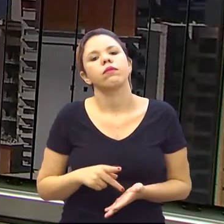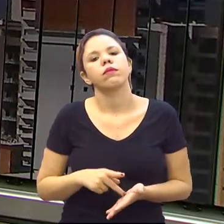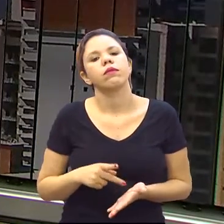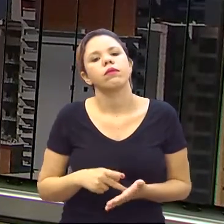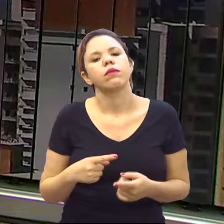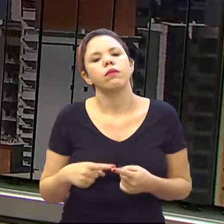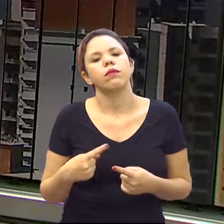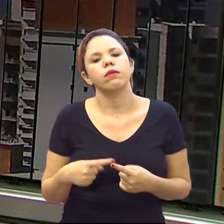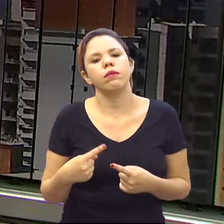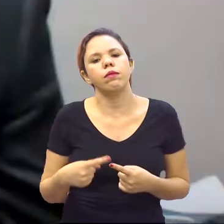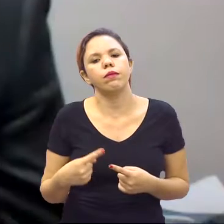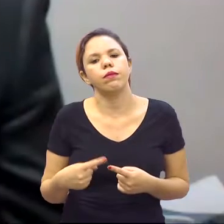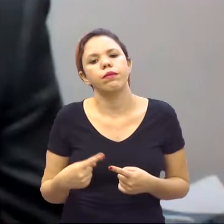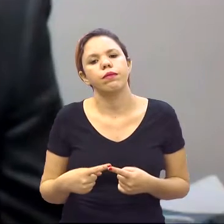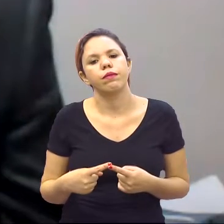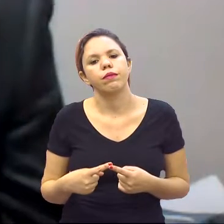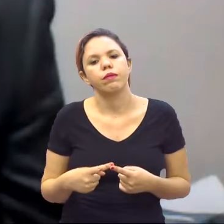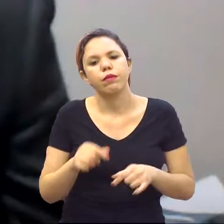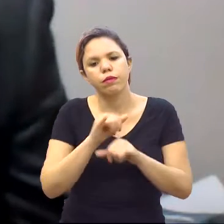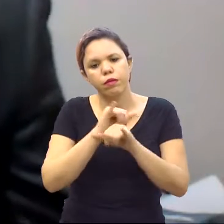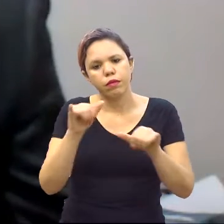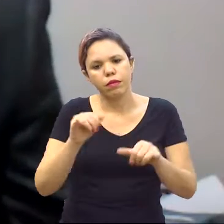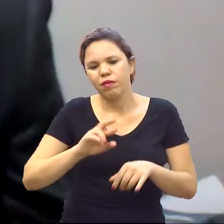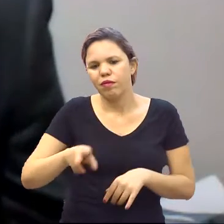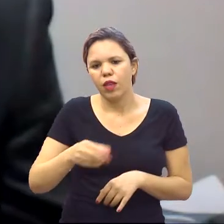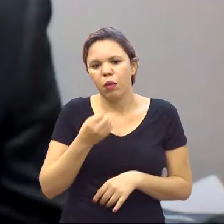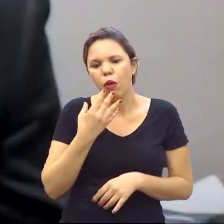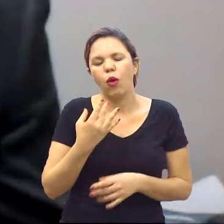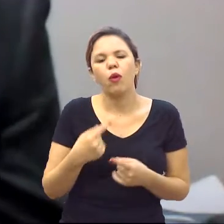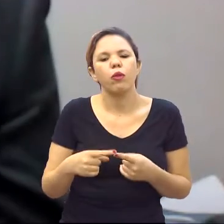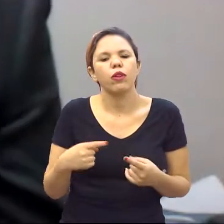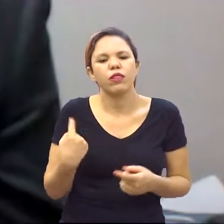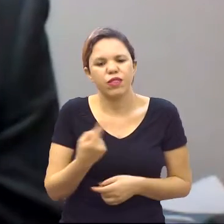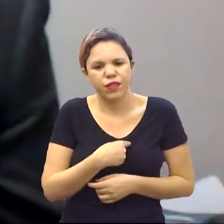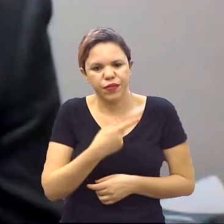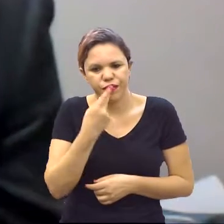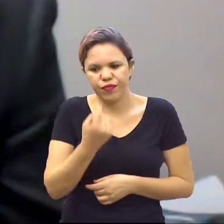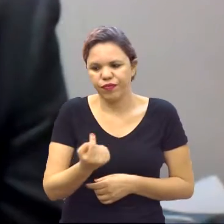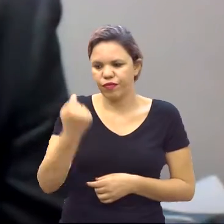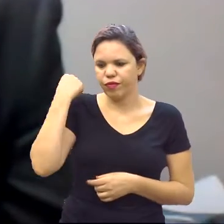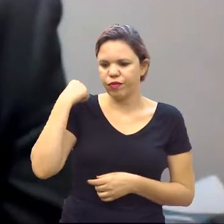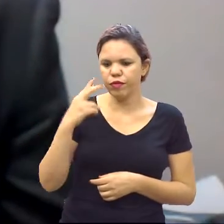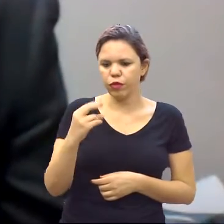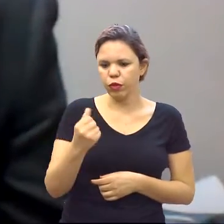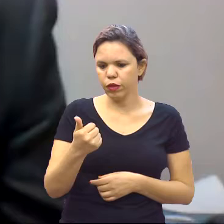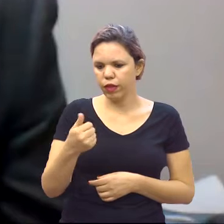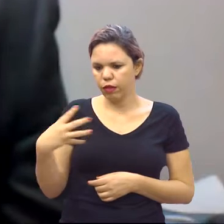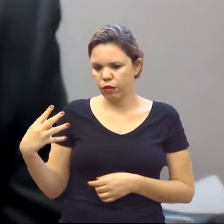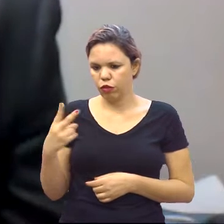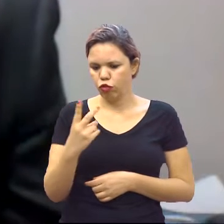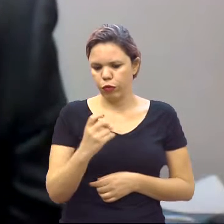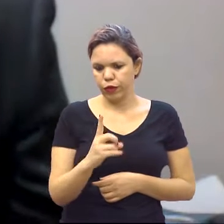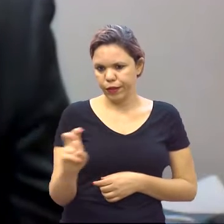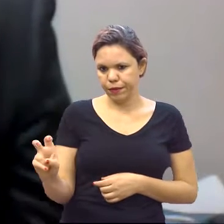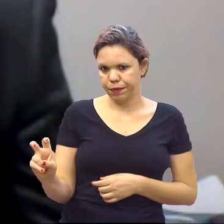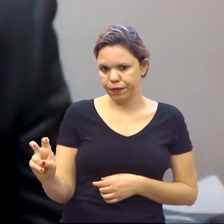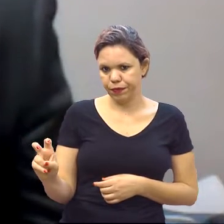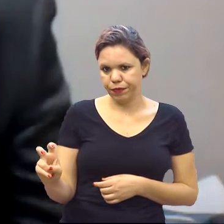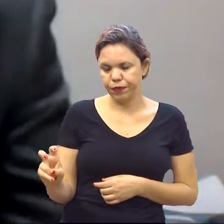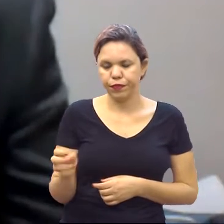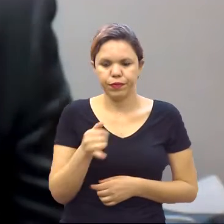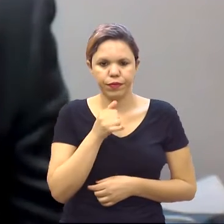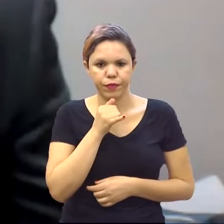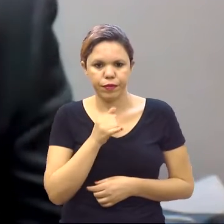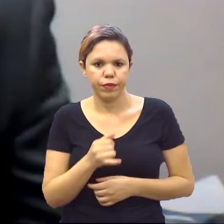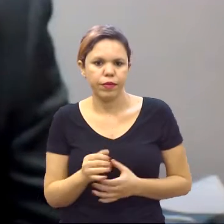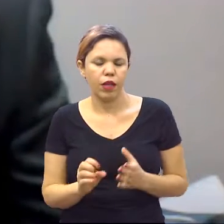Sim, porque a notícia não tão boa é o que nós falamos em 2014 e 2015, que